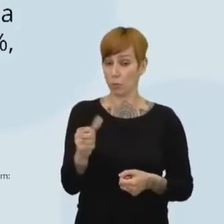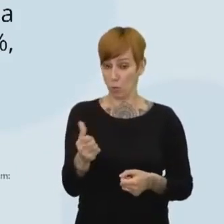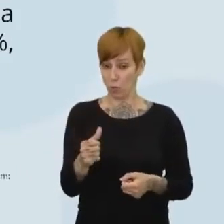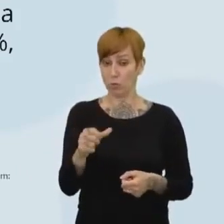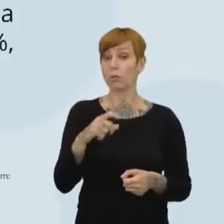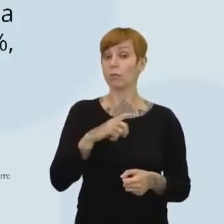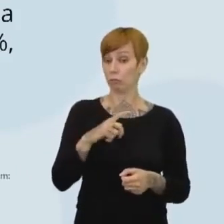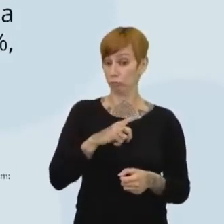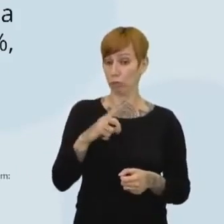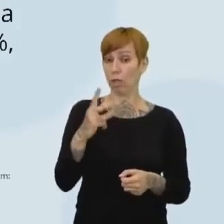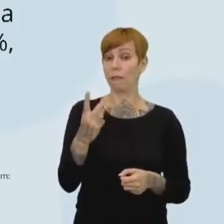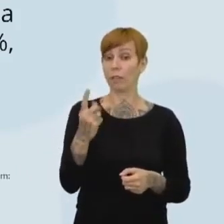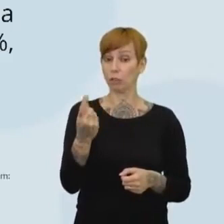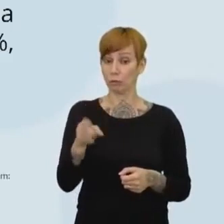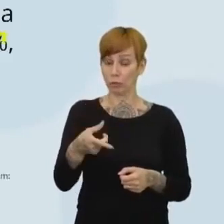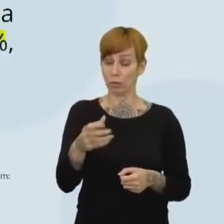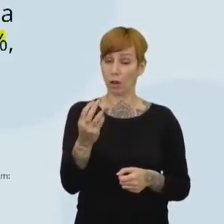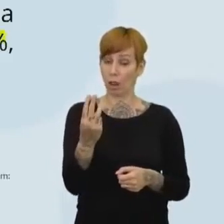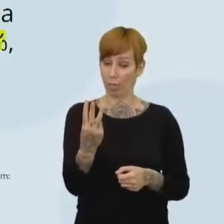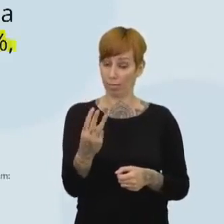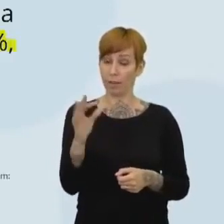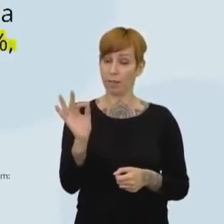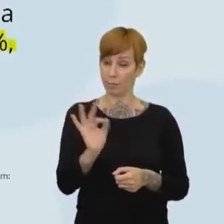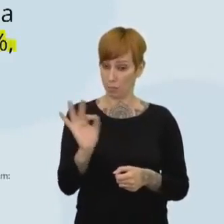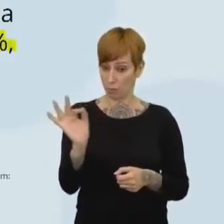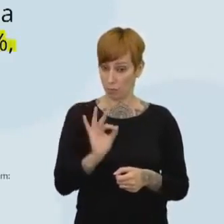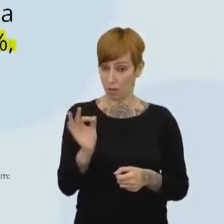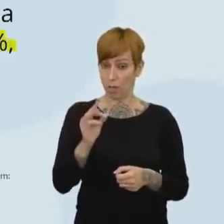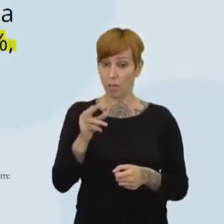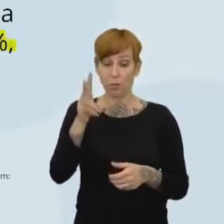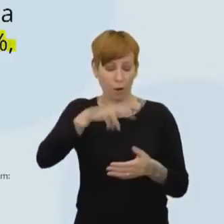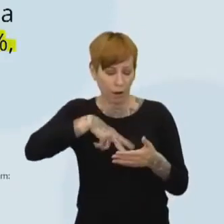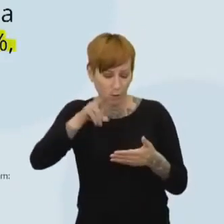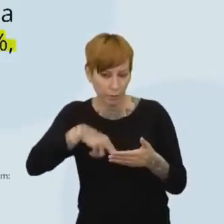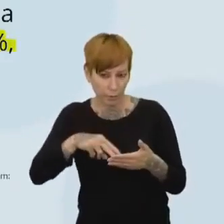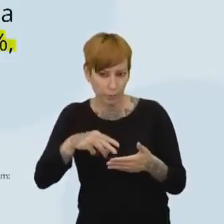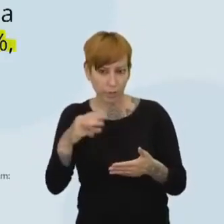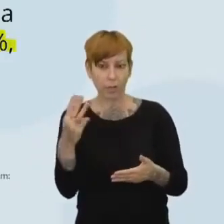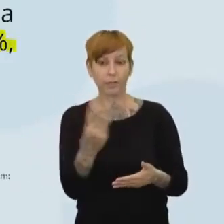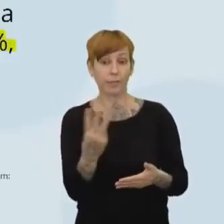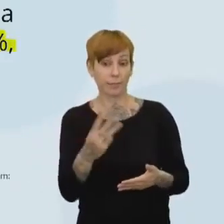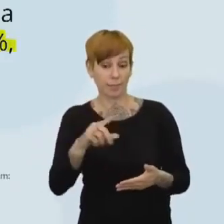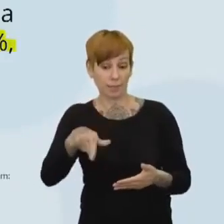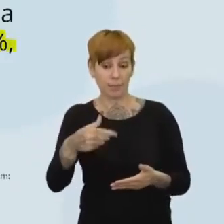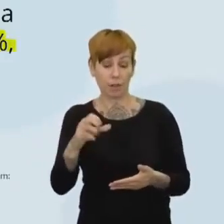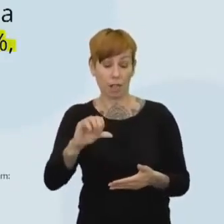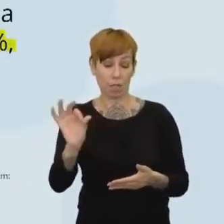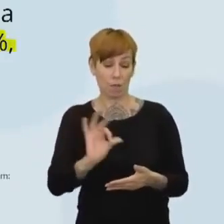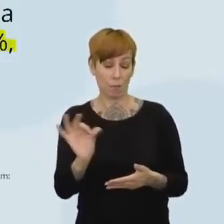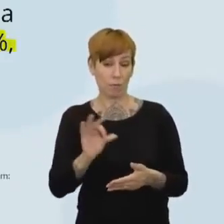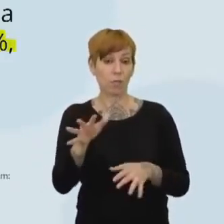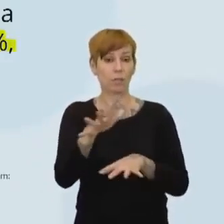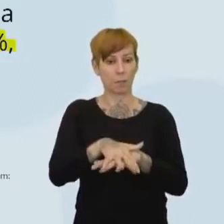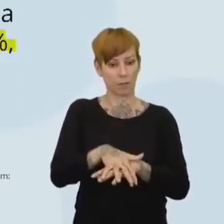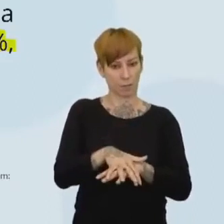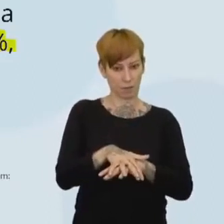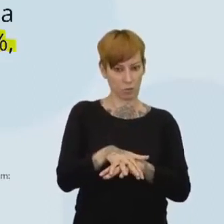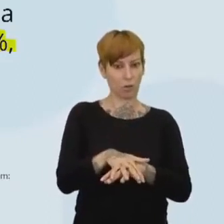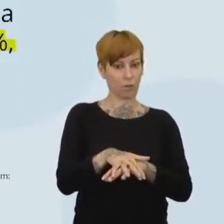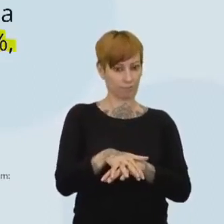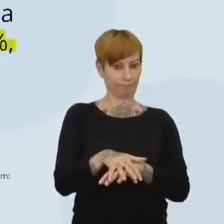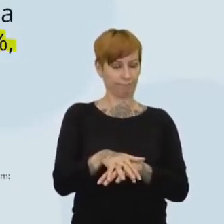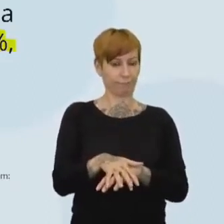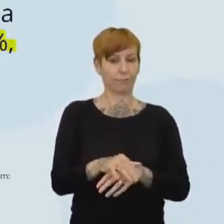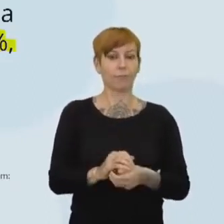21,3, né, em leitura e 33 em matemática. A gente vai inverter agora. E aí, de